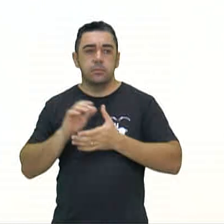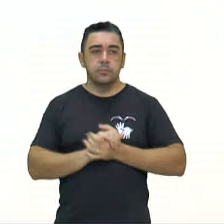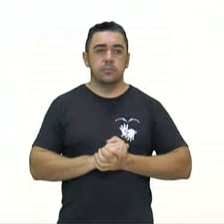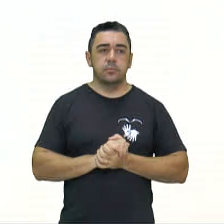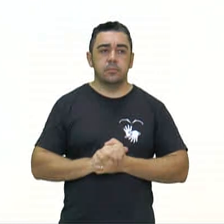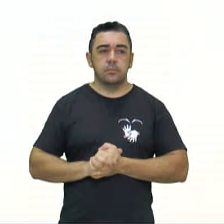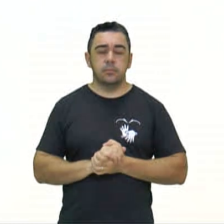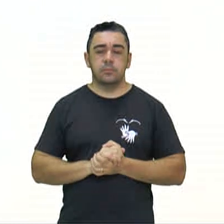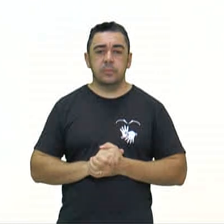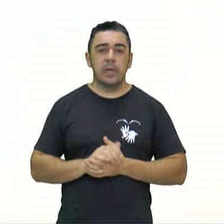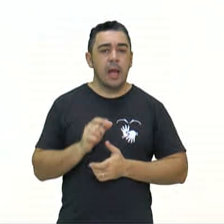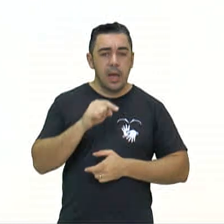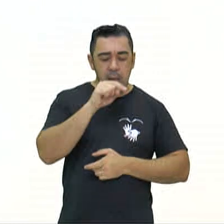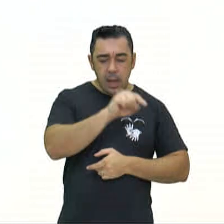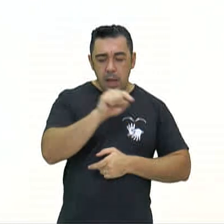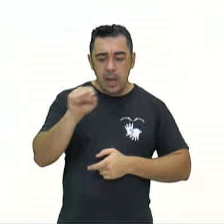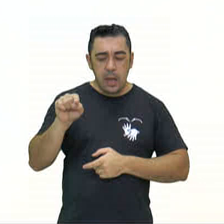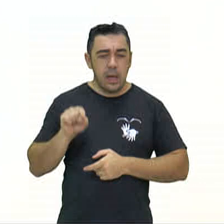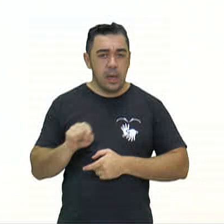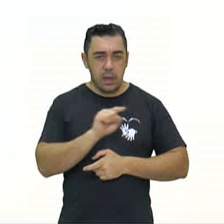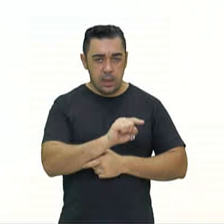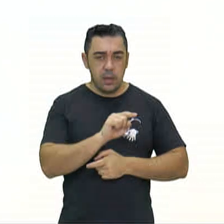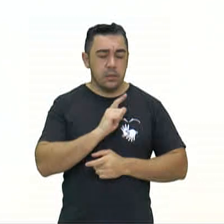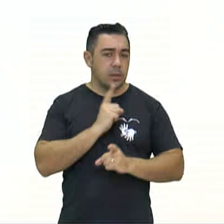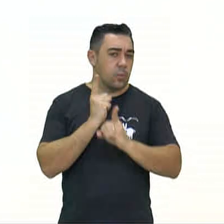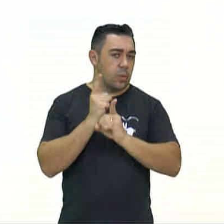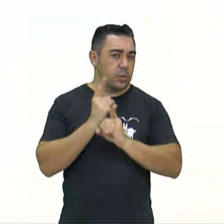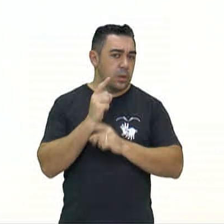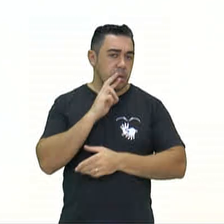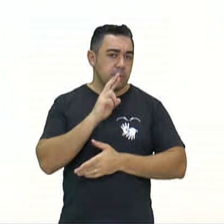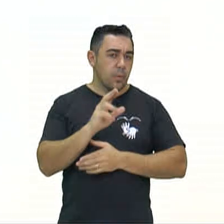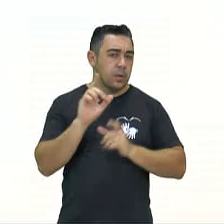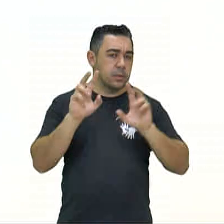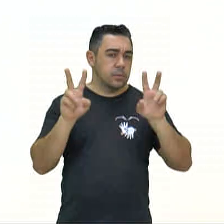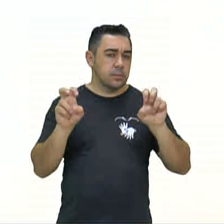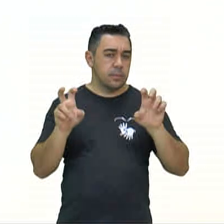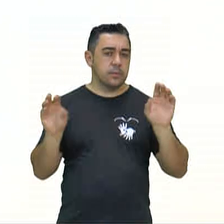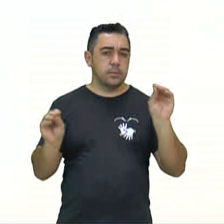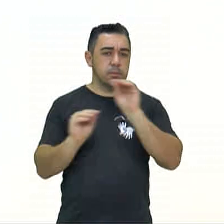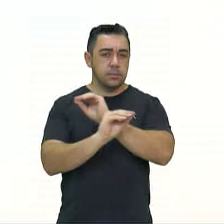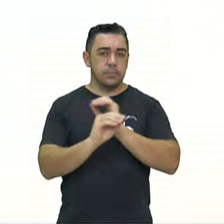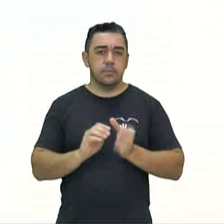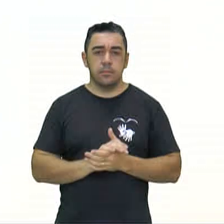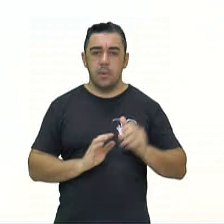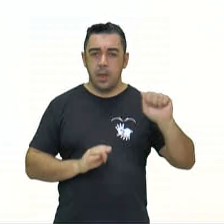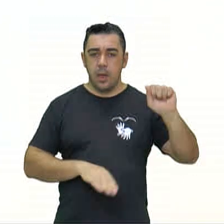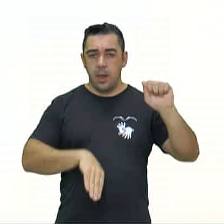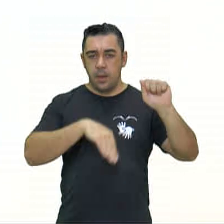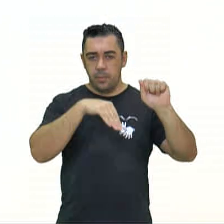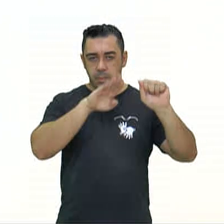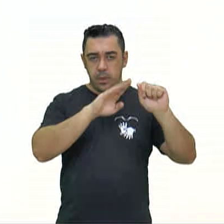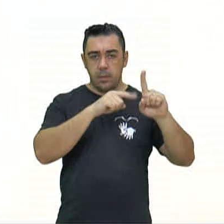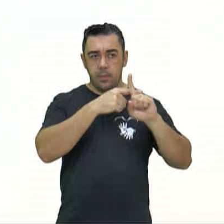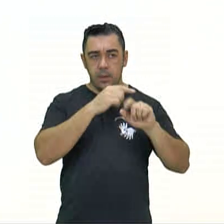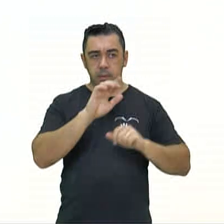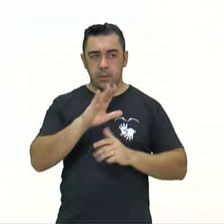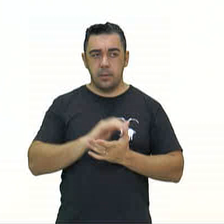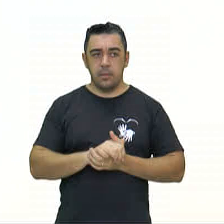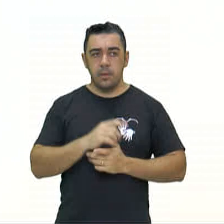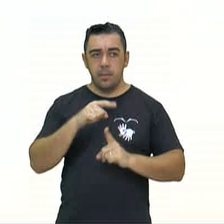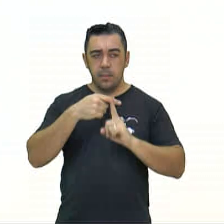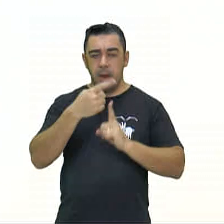a área de cada cômodo da casa, encontrando a seguinte expressão, AB mais AC mais